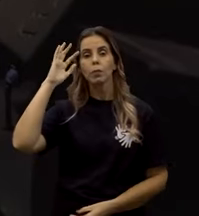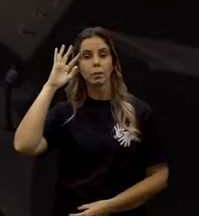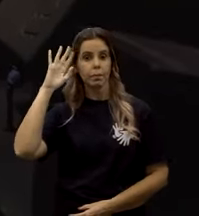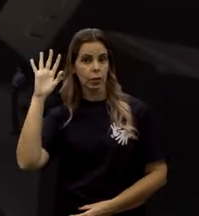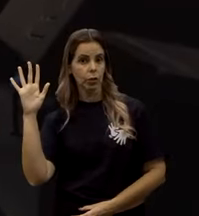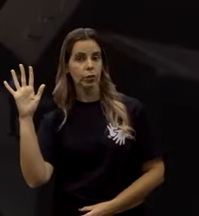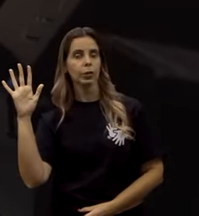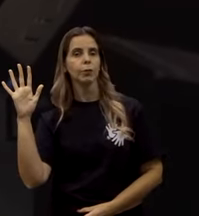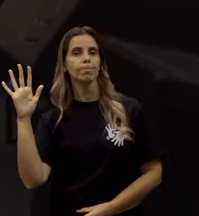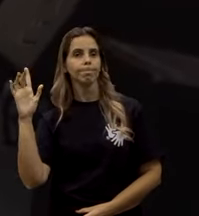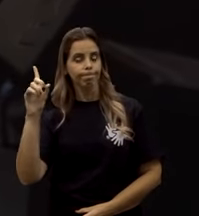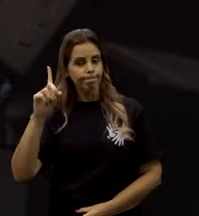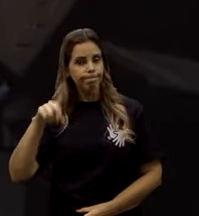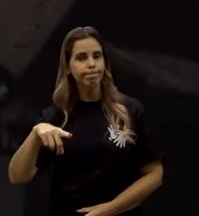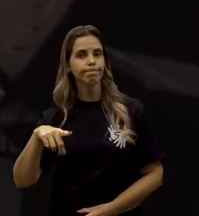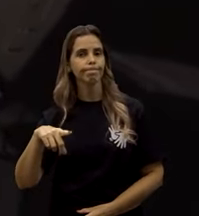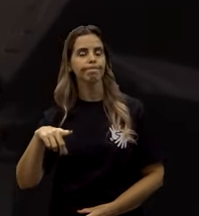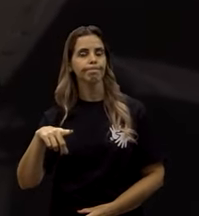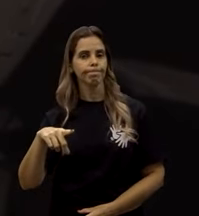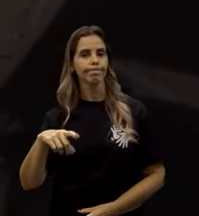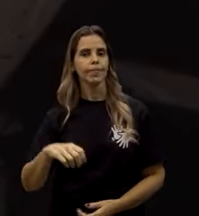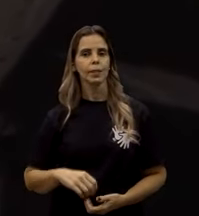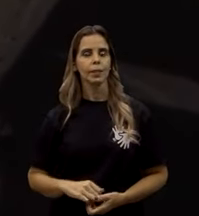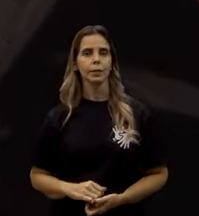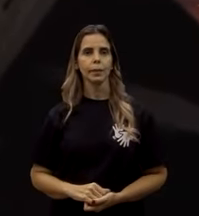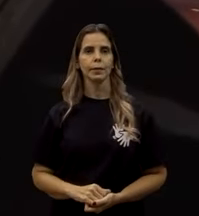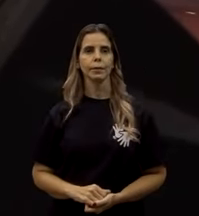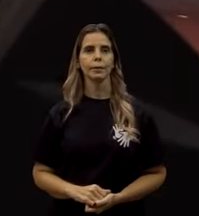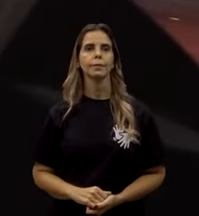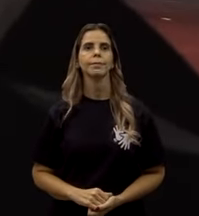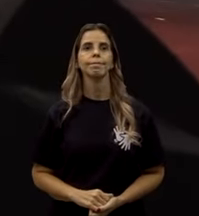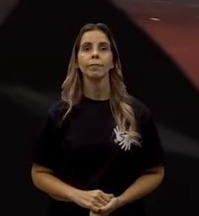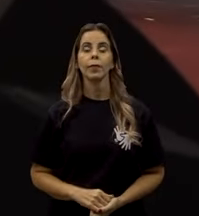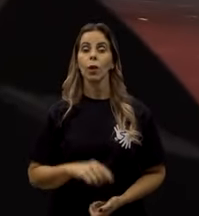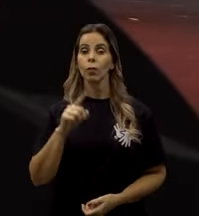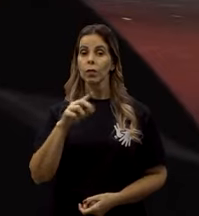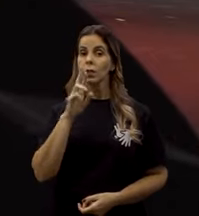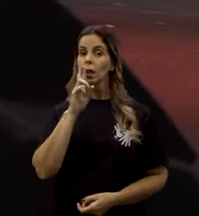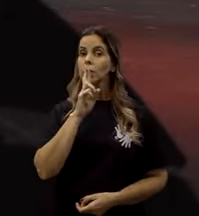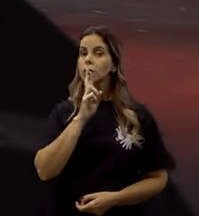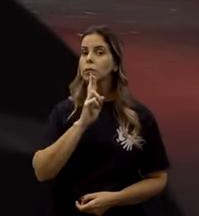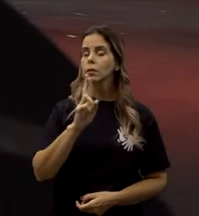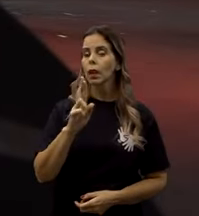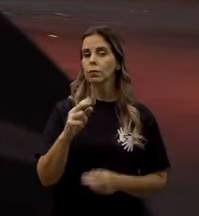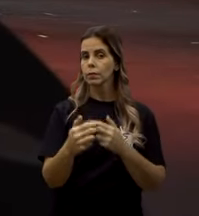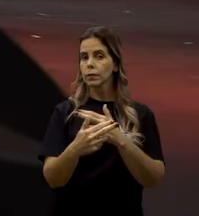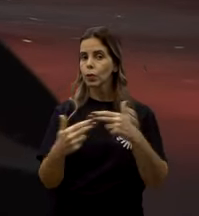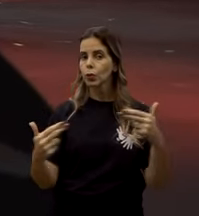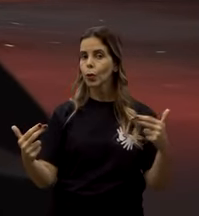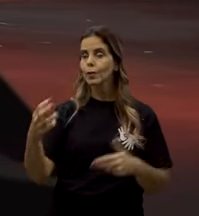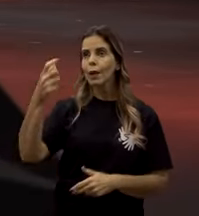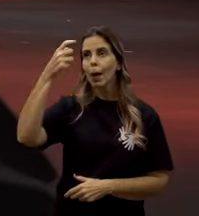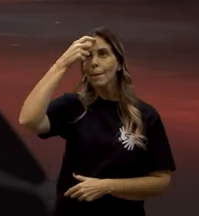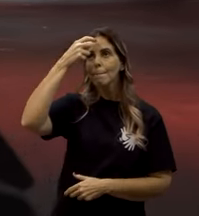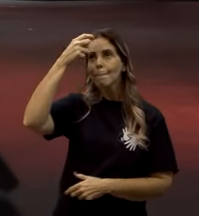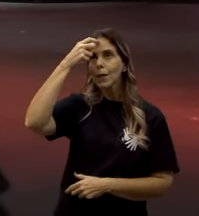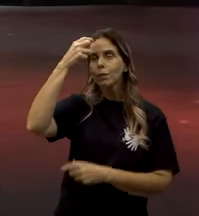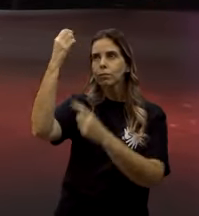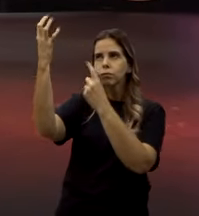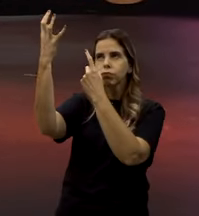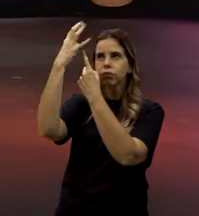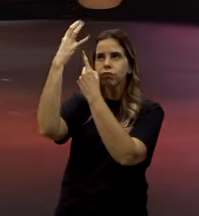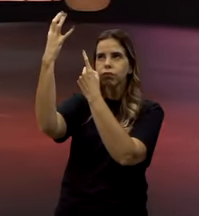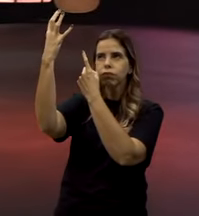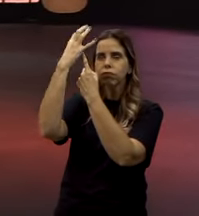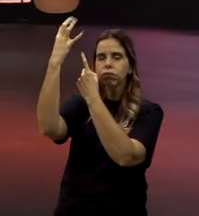é Salomão chega ao ponto de dizer assim você é resultado das coisas que a sua mente diz que você é da imagem que sua